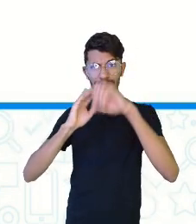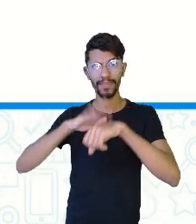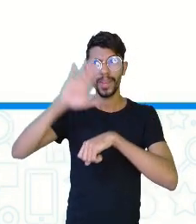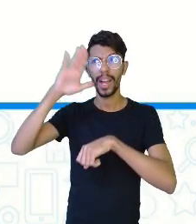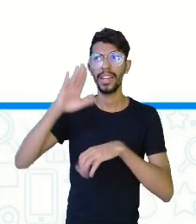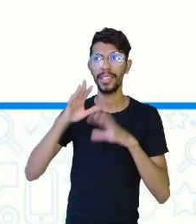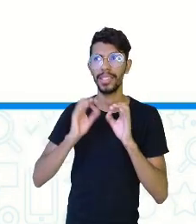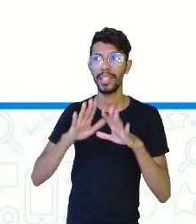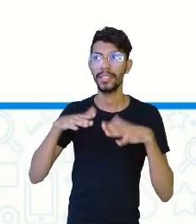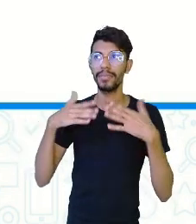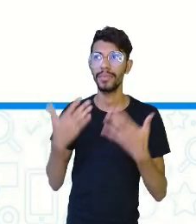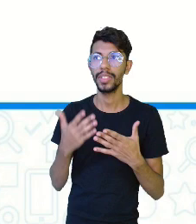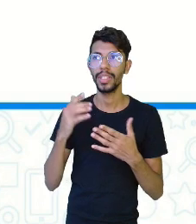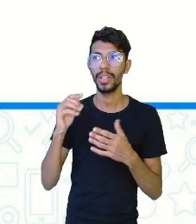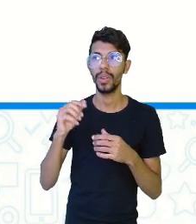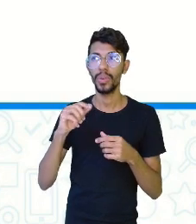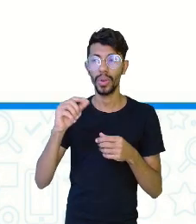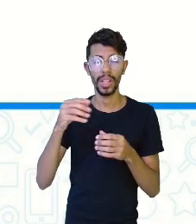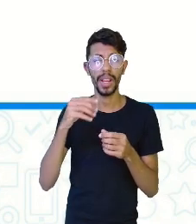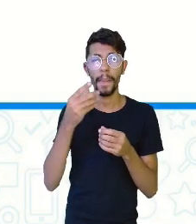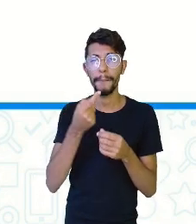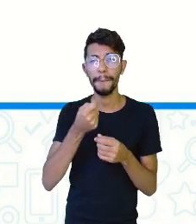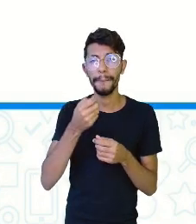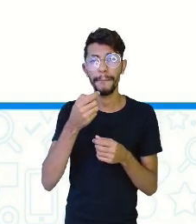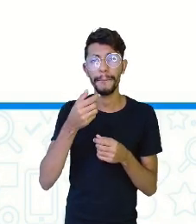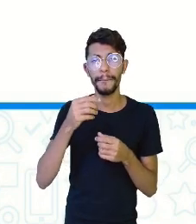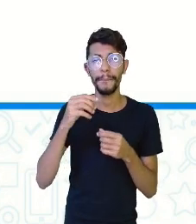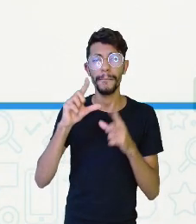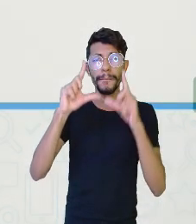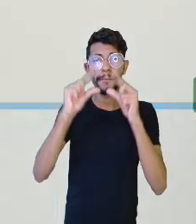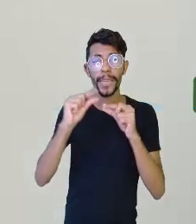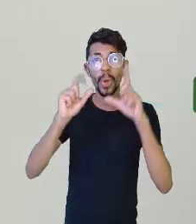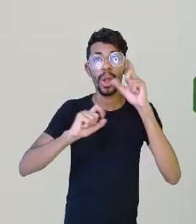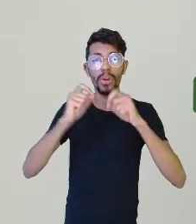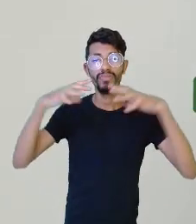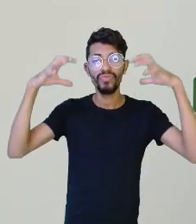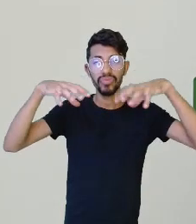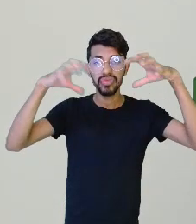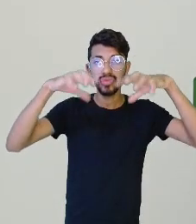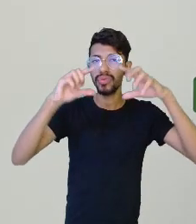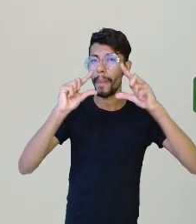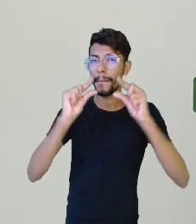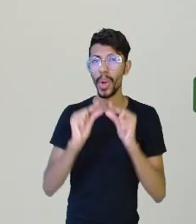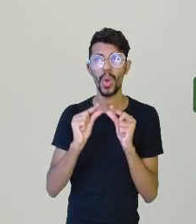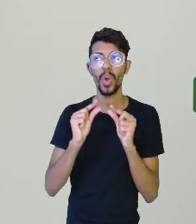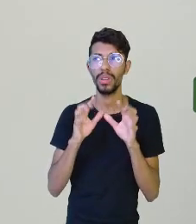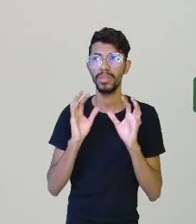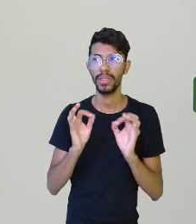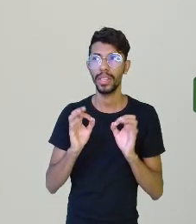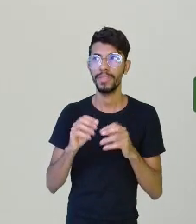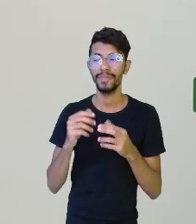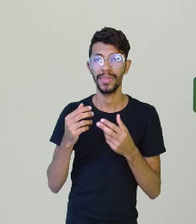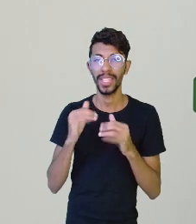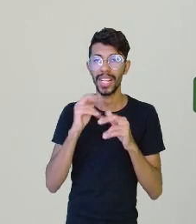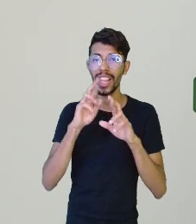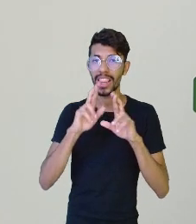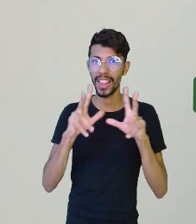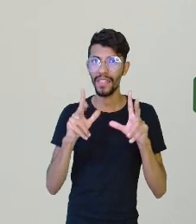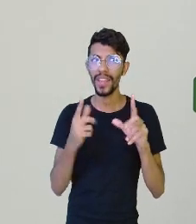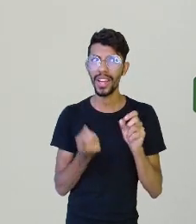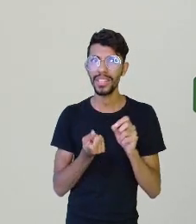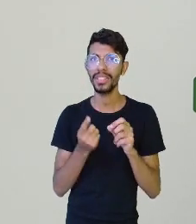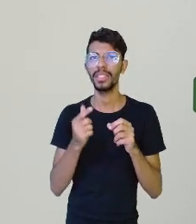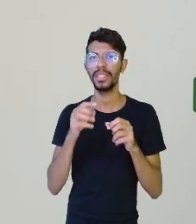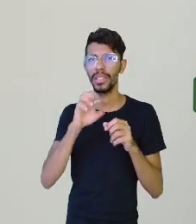pluviosidade, ou seja, menos de 1.000 milímetros por ano, quer dizer que tem menos chuvas. Não é como o clima anterior que a gente viu, o equatorial, que vai